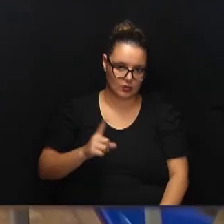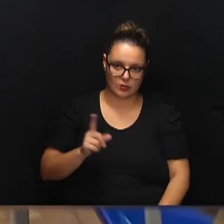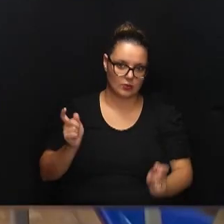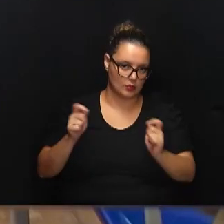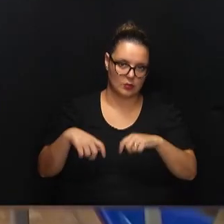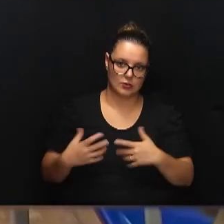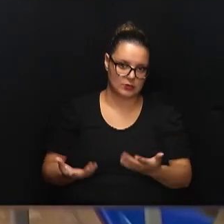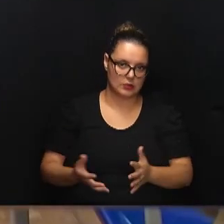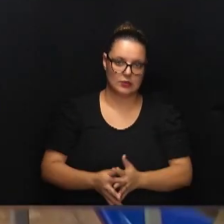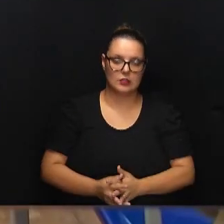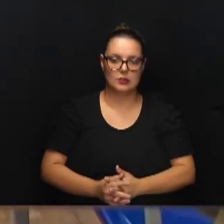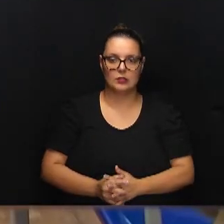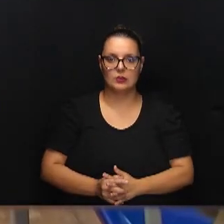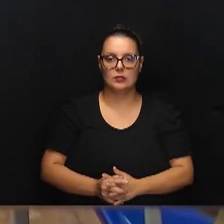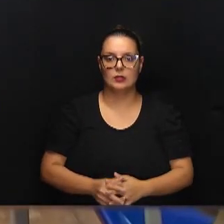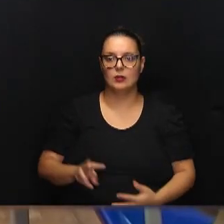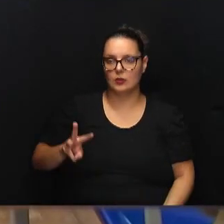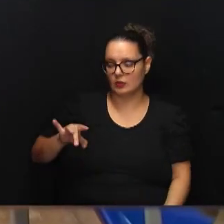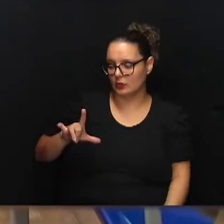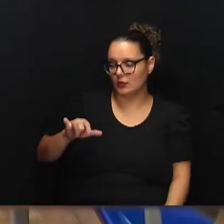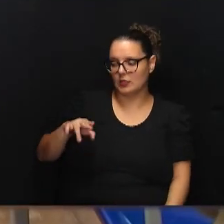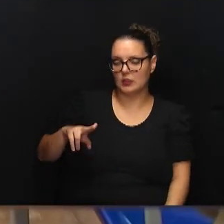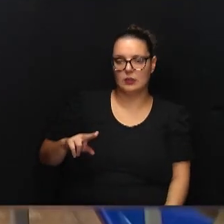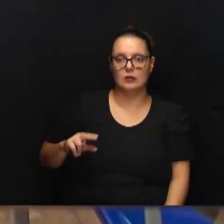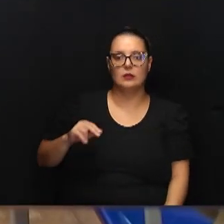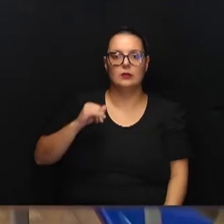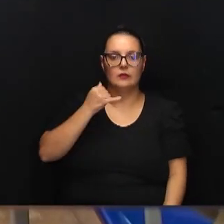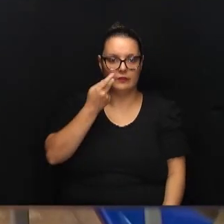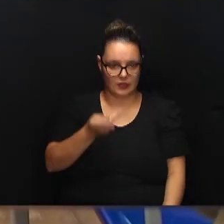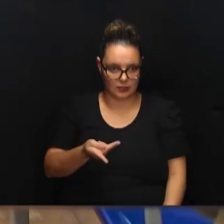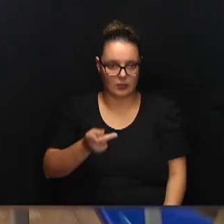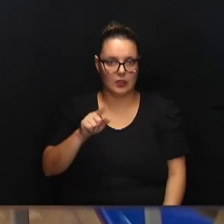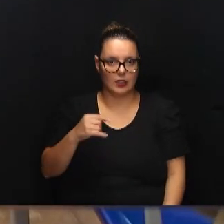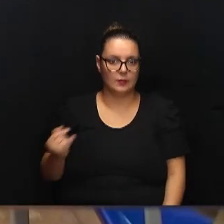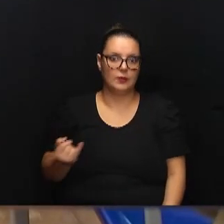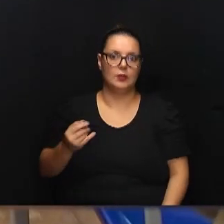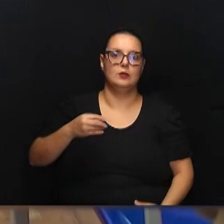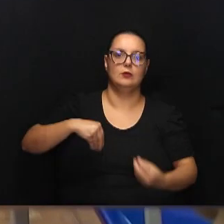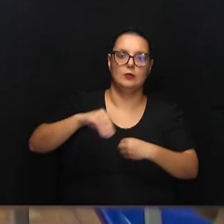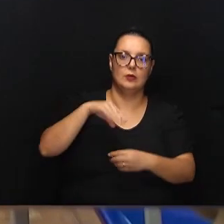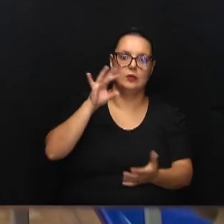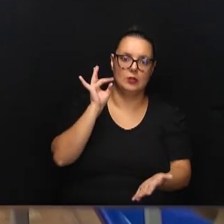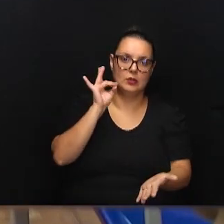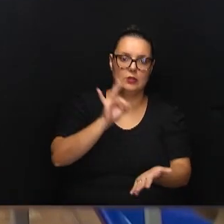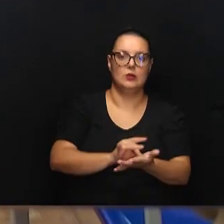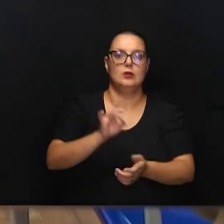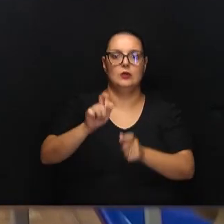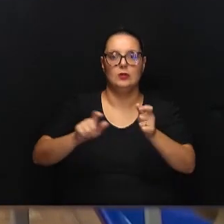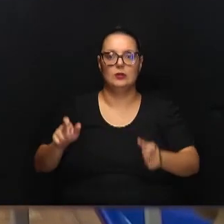suficiente. Então, isso que o William falou é muito importante, que a gente tem que envolver, de fato, essas pessoas, não apenas no texto,